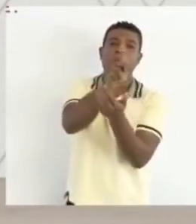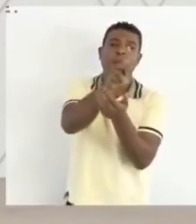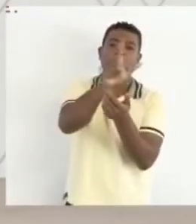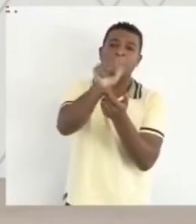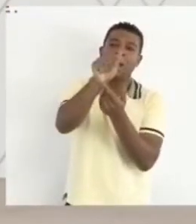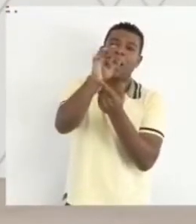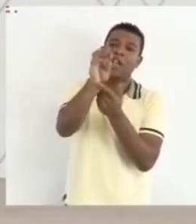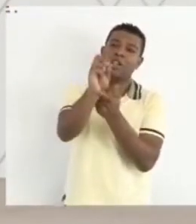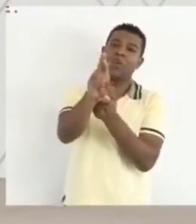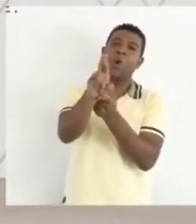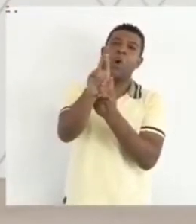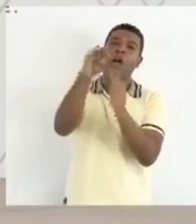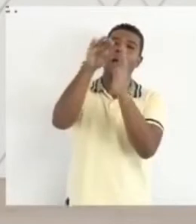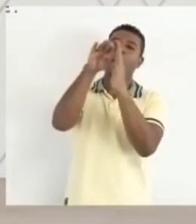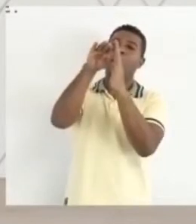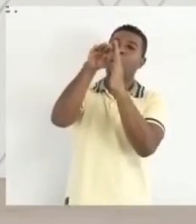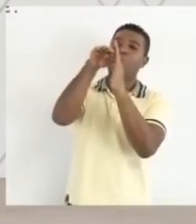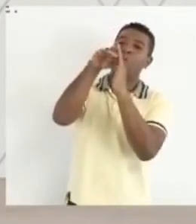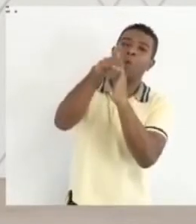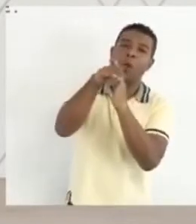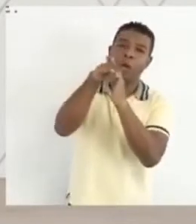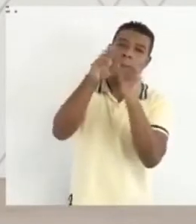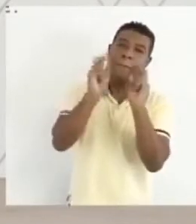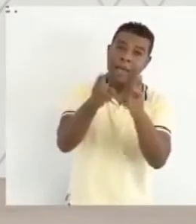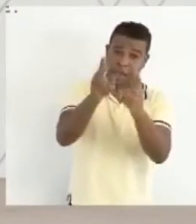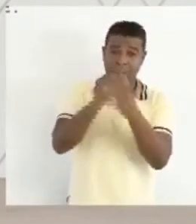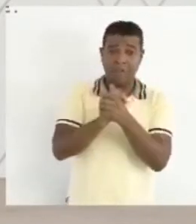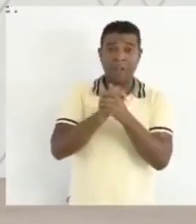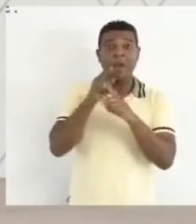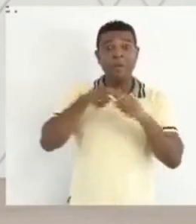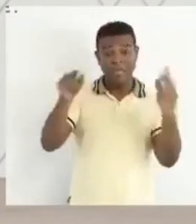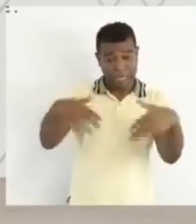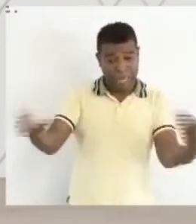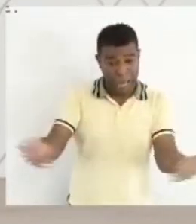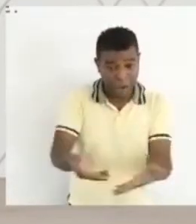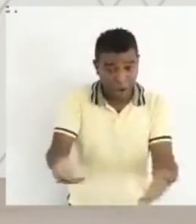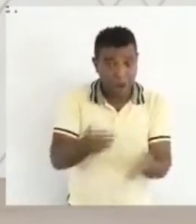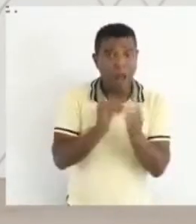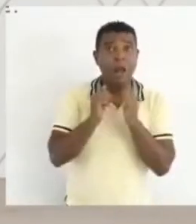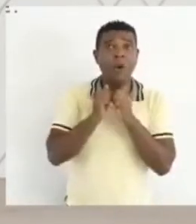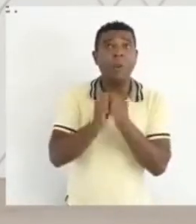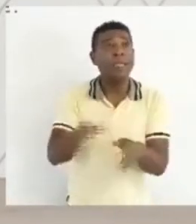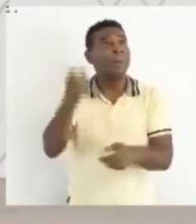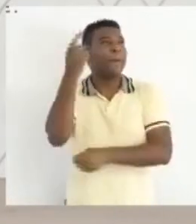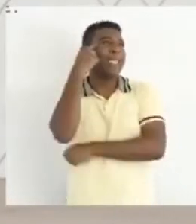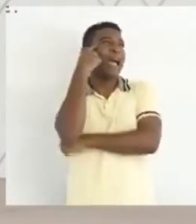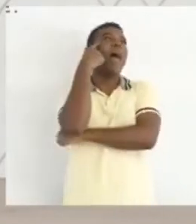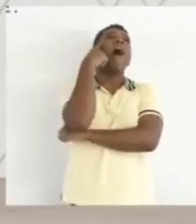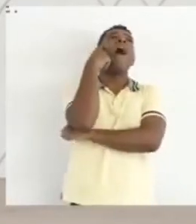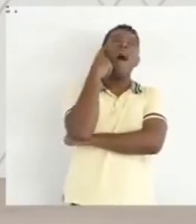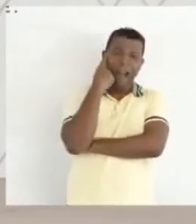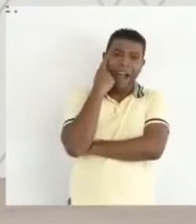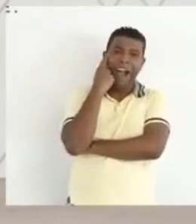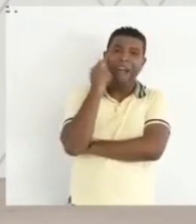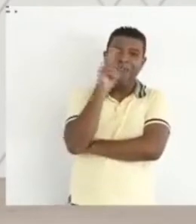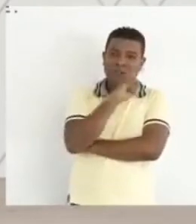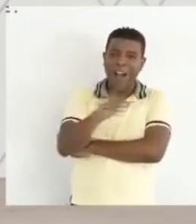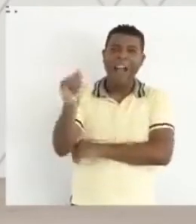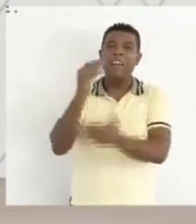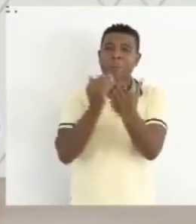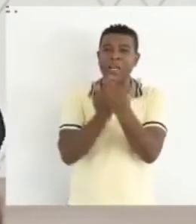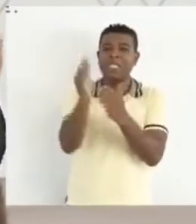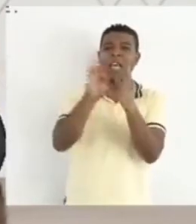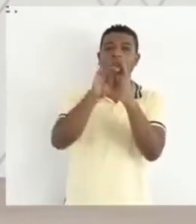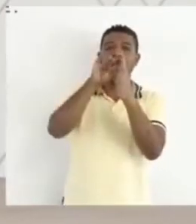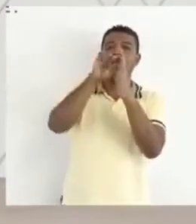que seja precoce nós pensarmos que em breve nós teremos o início da queda,